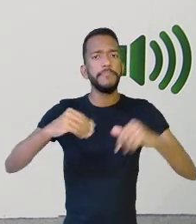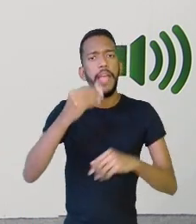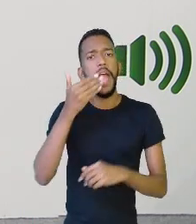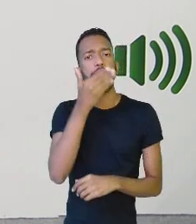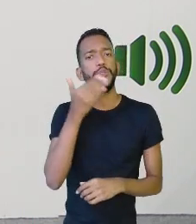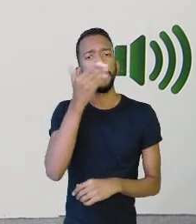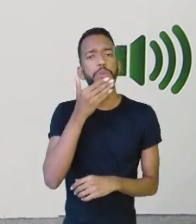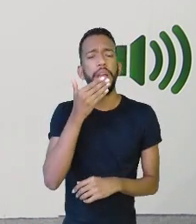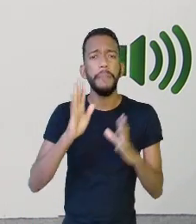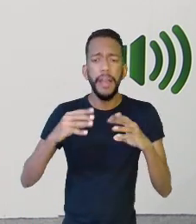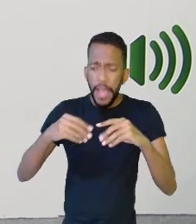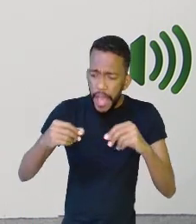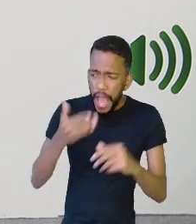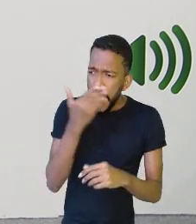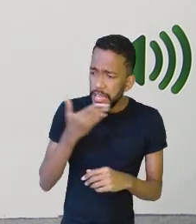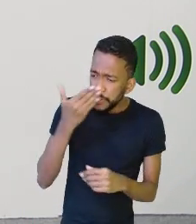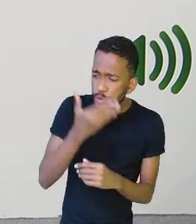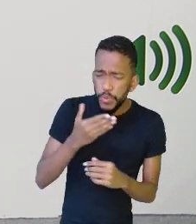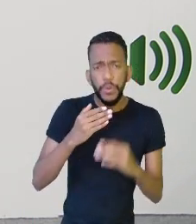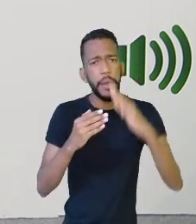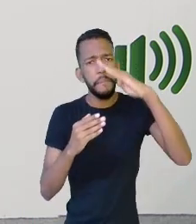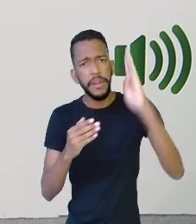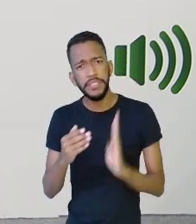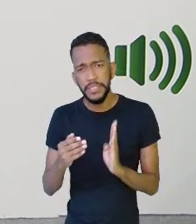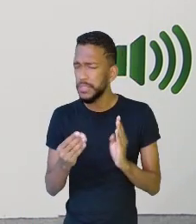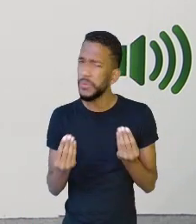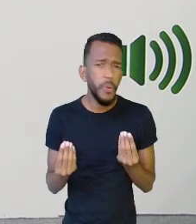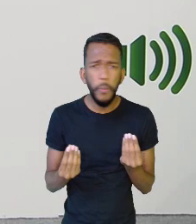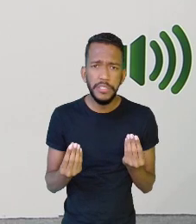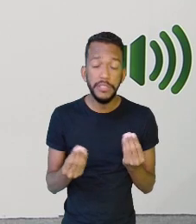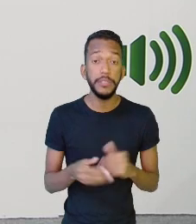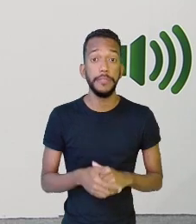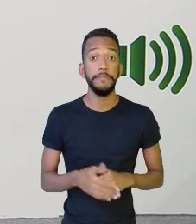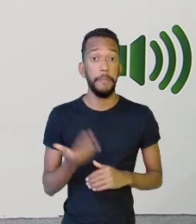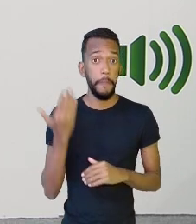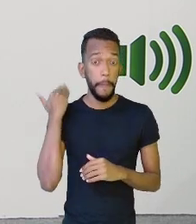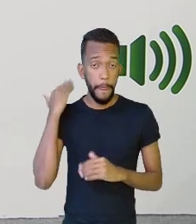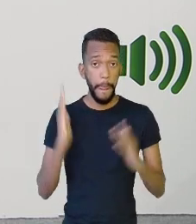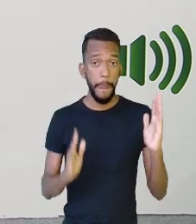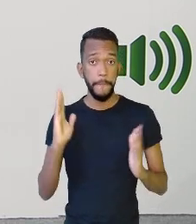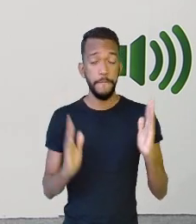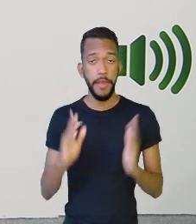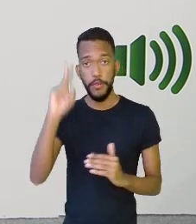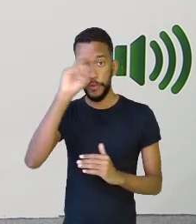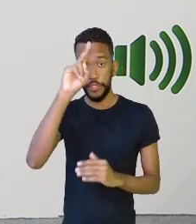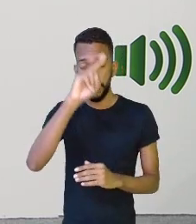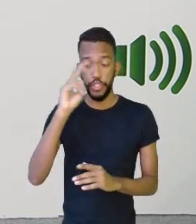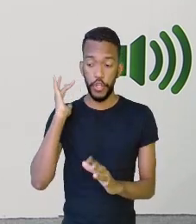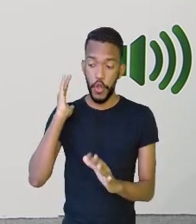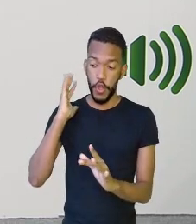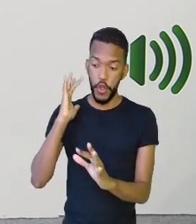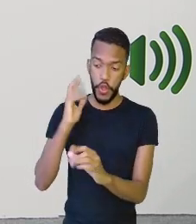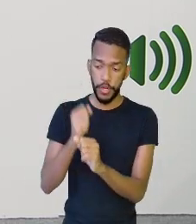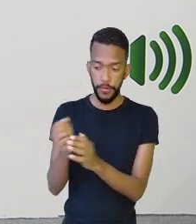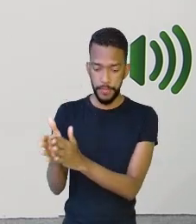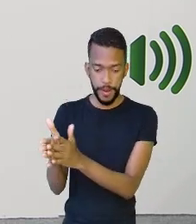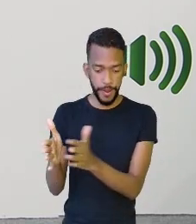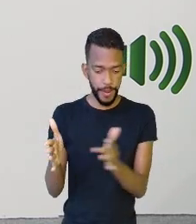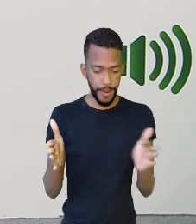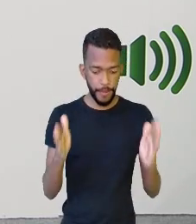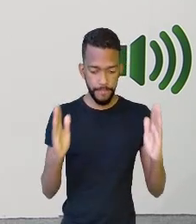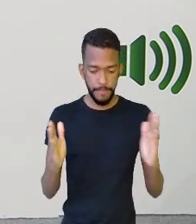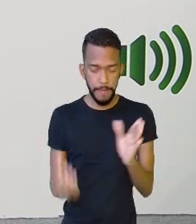como assim açúcar, Brasil? Pois é, num grande período histórico da construção do nosso